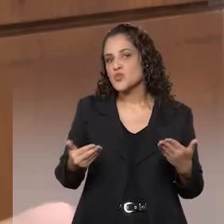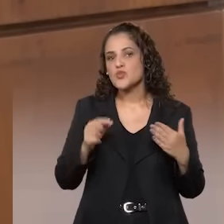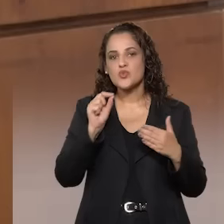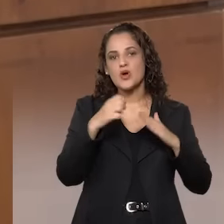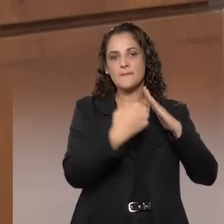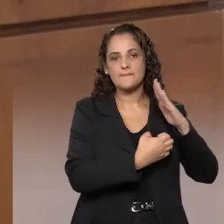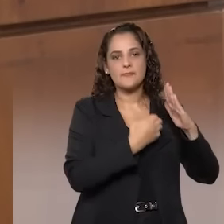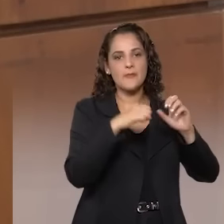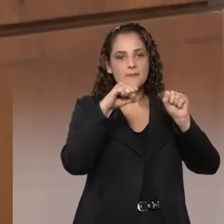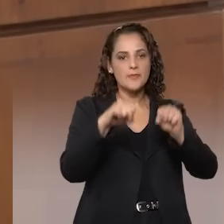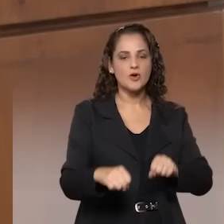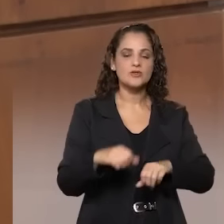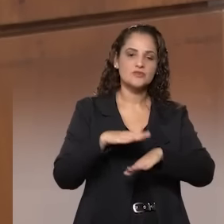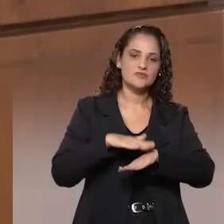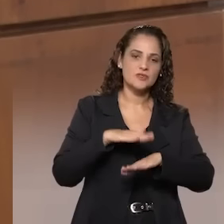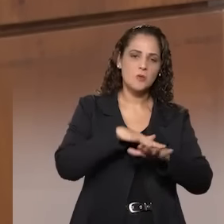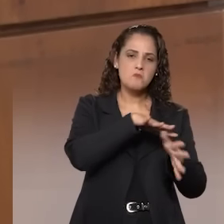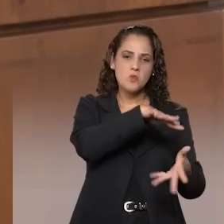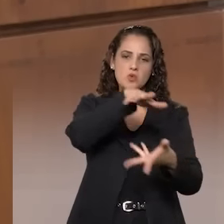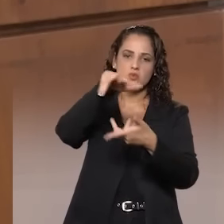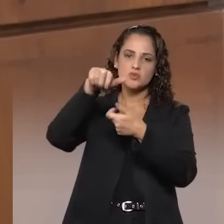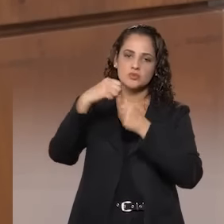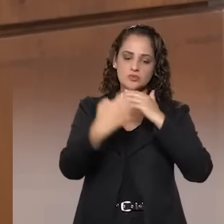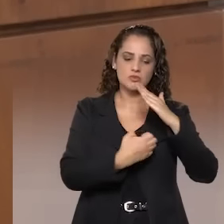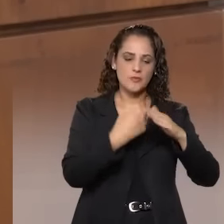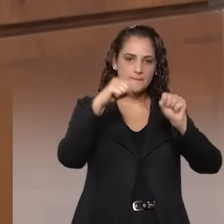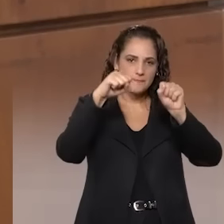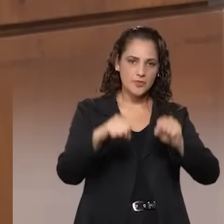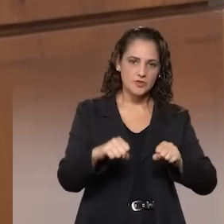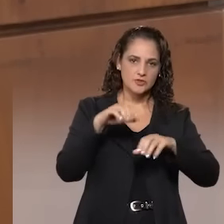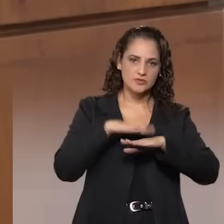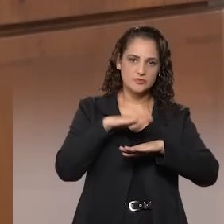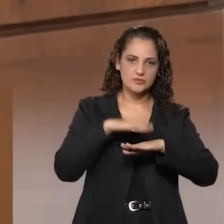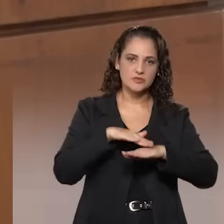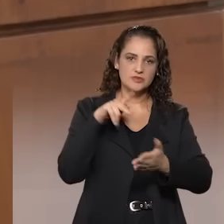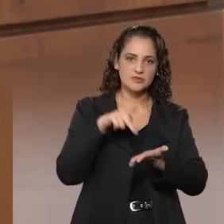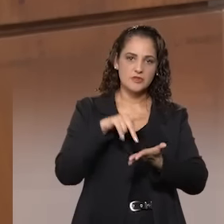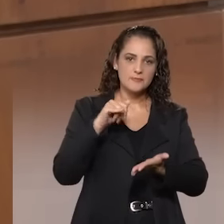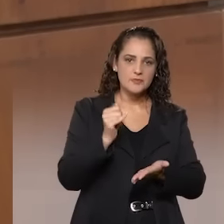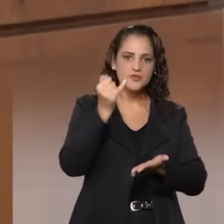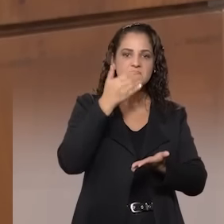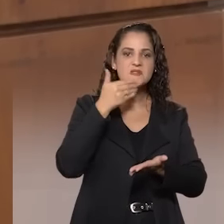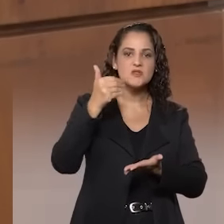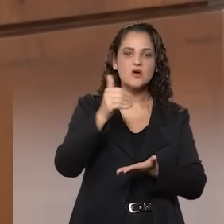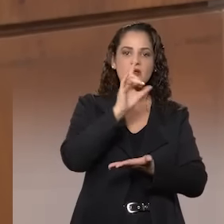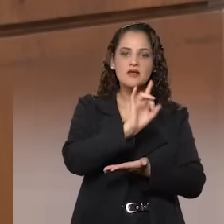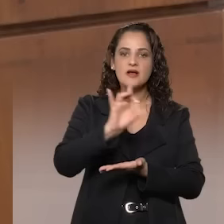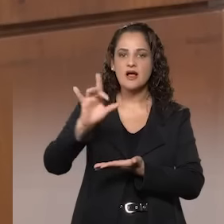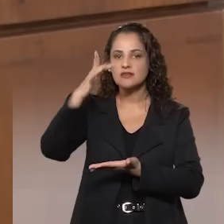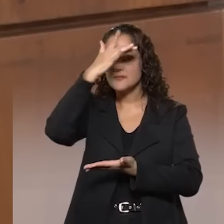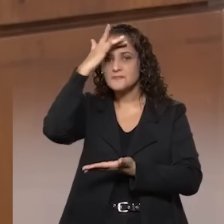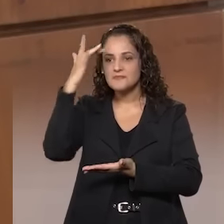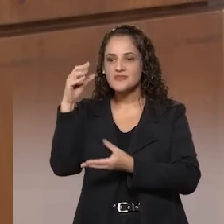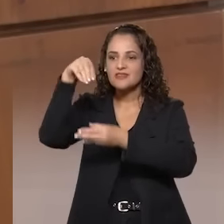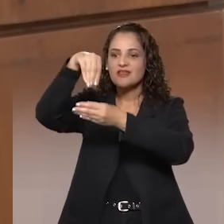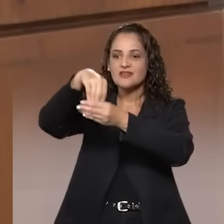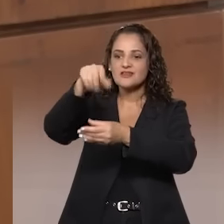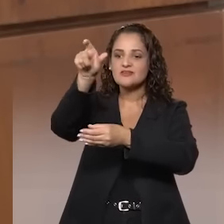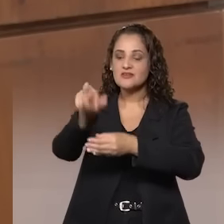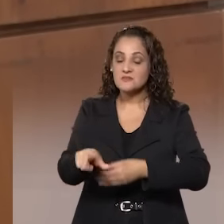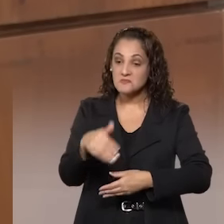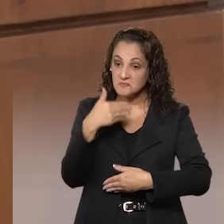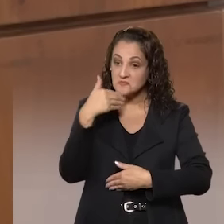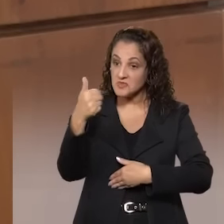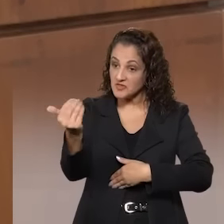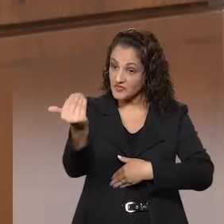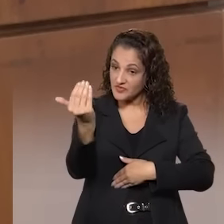para de fato aproveitar o que tem de melhor nas pessoas que é que que é a possibilidade dela delas serem quem elas são né E se sentirem parte